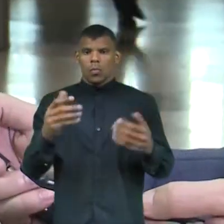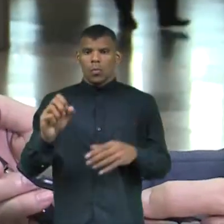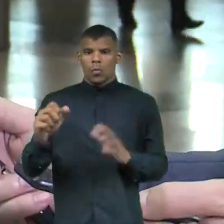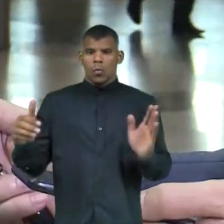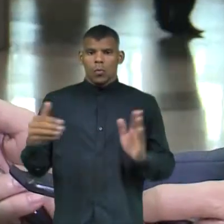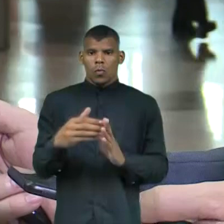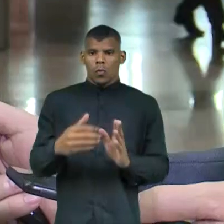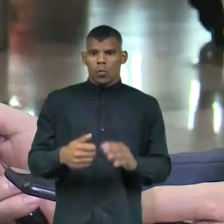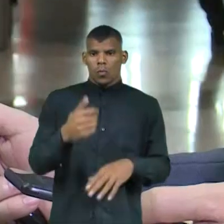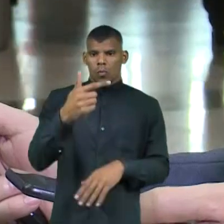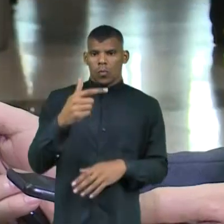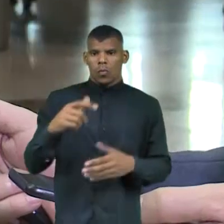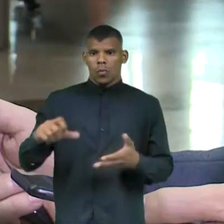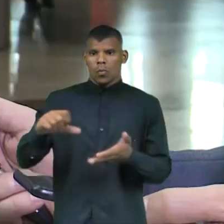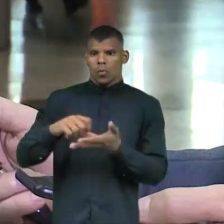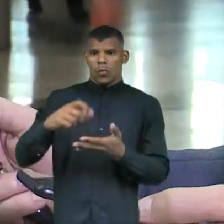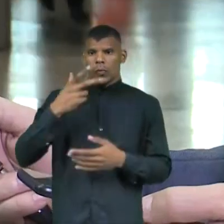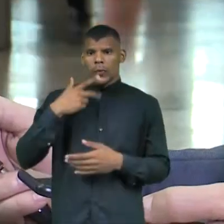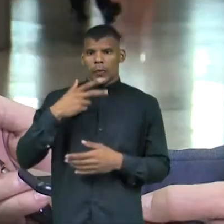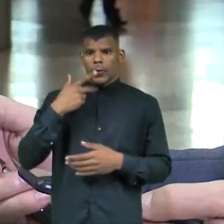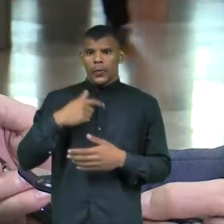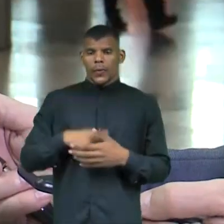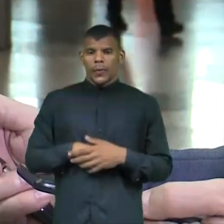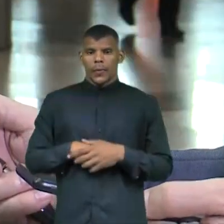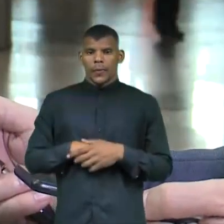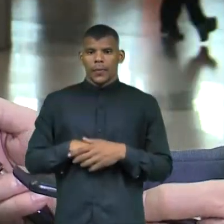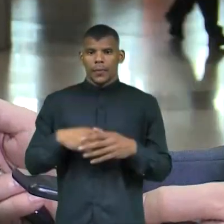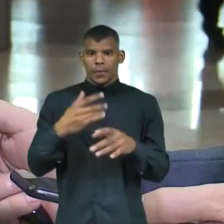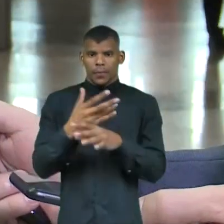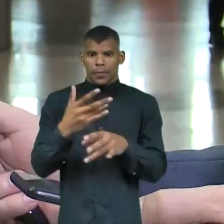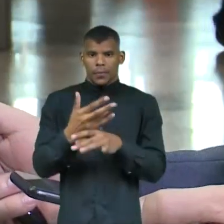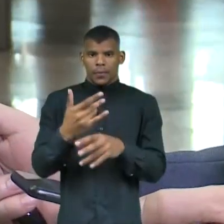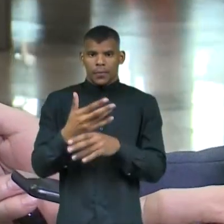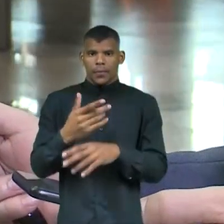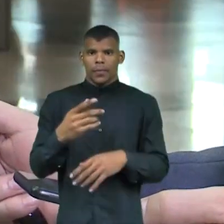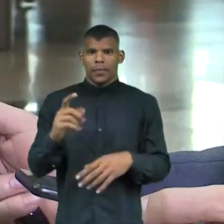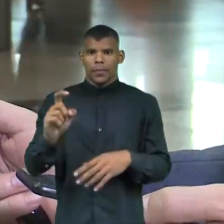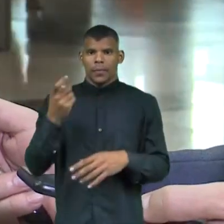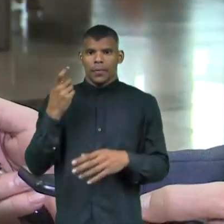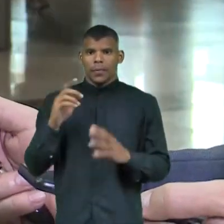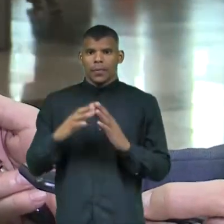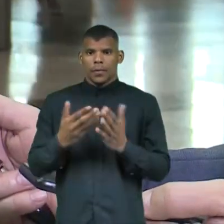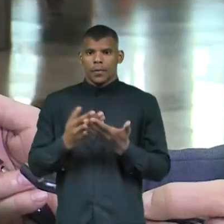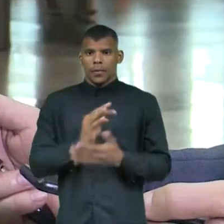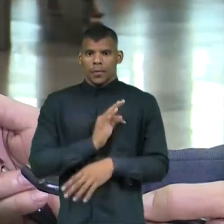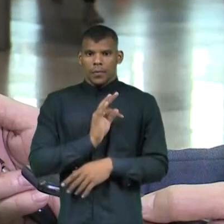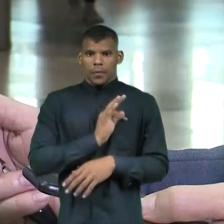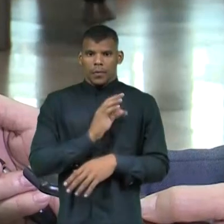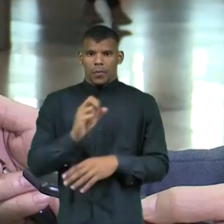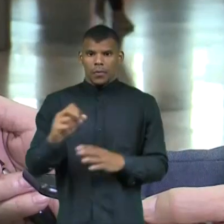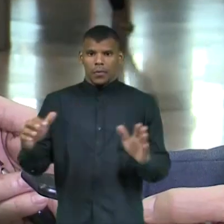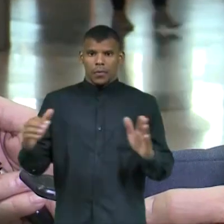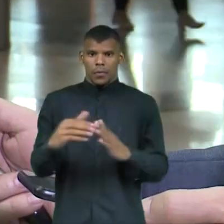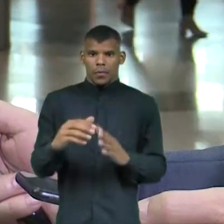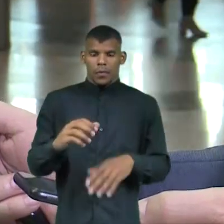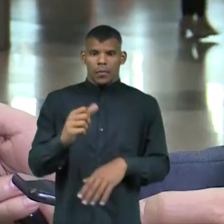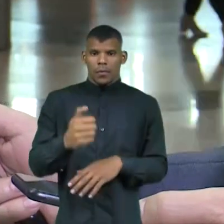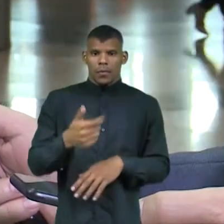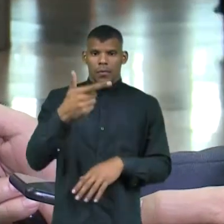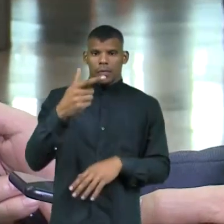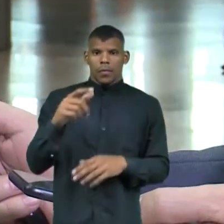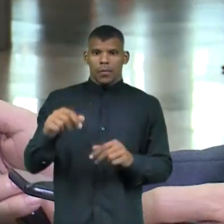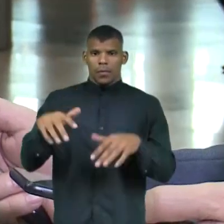lá no campus Fortaleza, campo histórico dessa cidade, antiga escola técnica, como o Renato colocou, de 8 ao meio-dia, lá no auditório